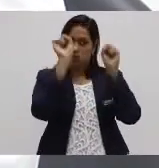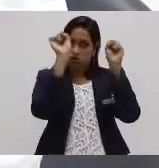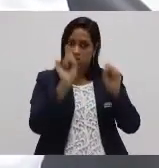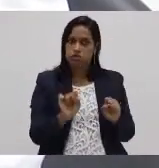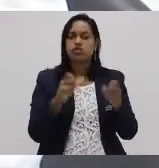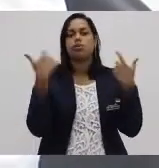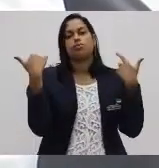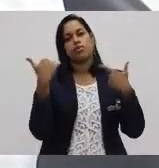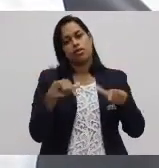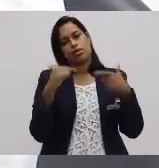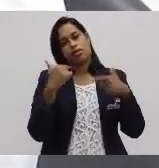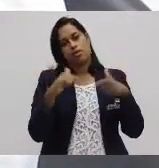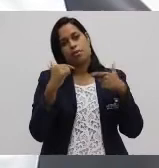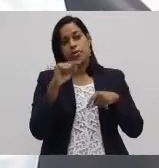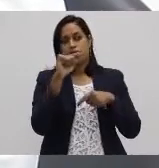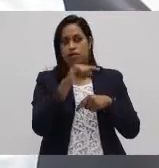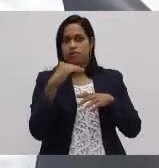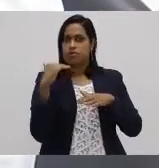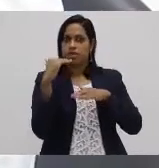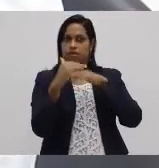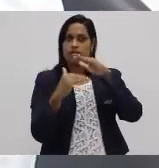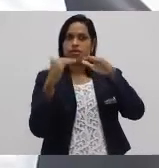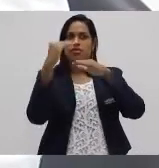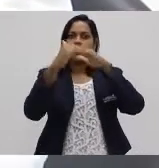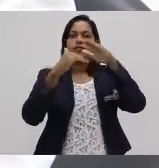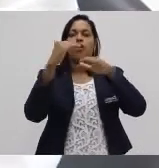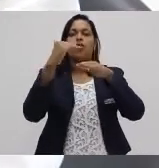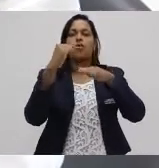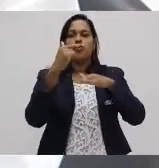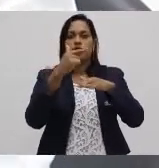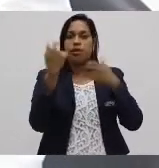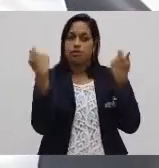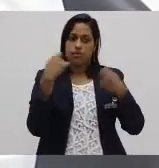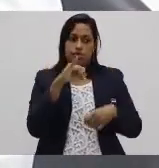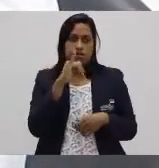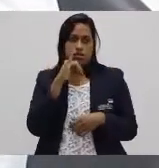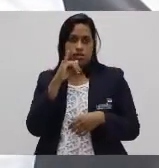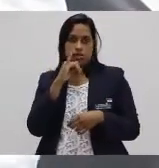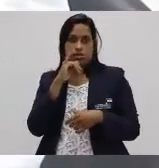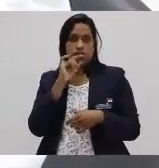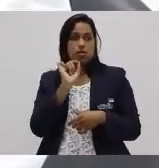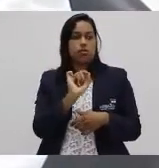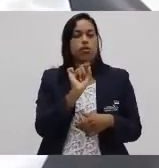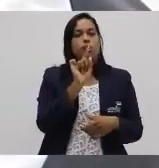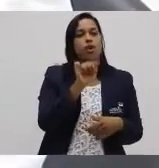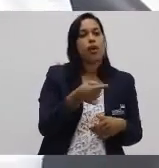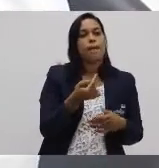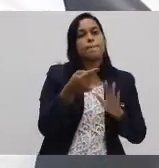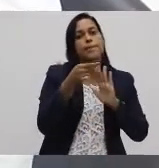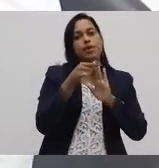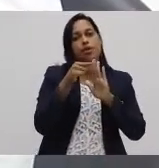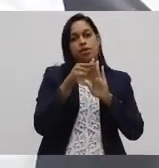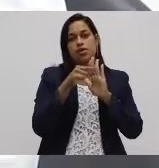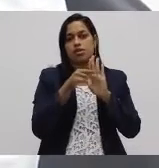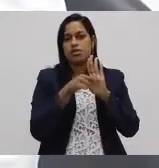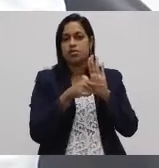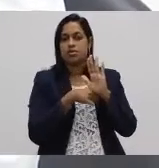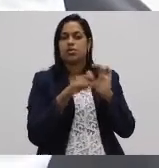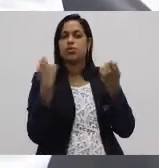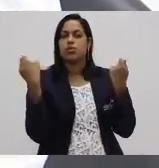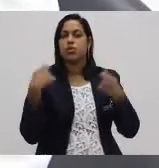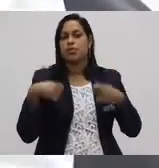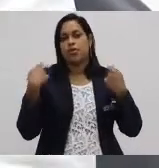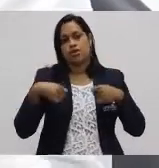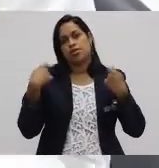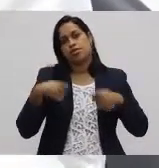que ele trabalha, nisso que ele se envolve. Ele converte a previsão de demanda em programação de necessidade dos seus componentes, ou